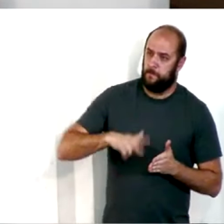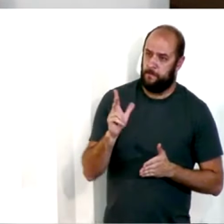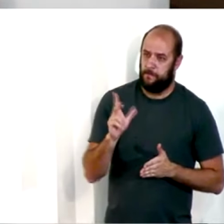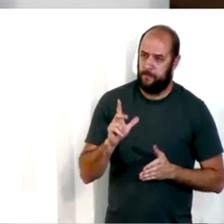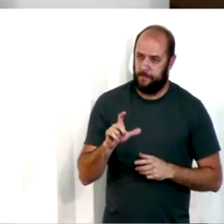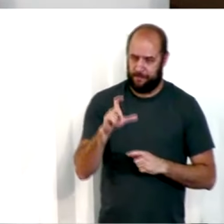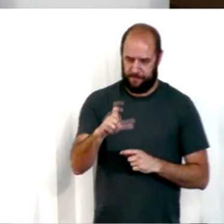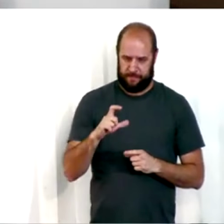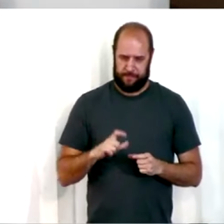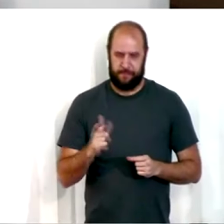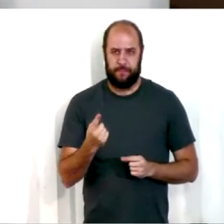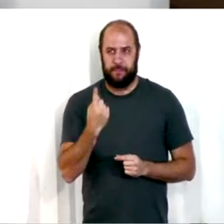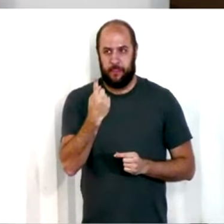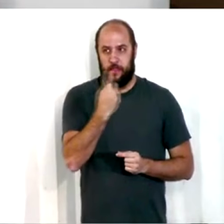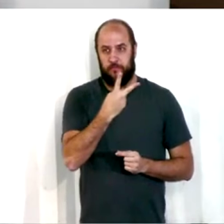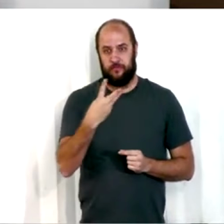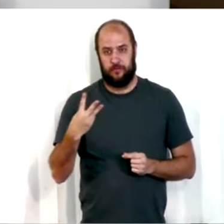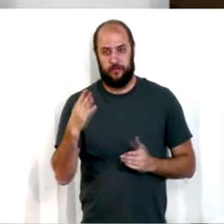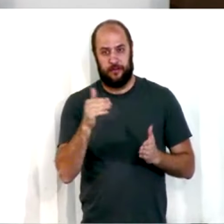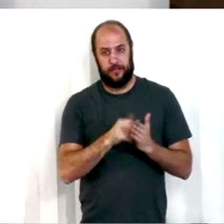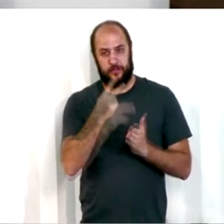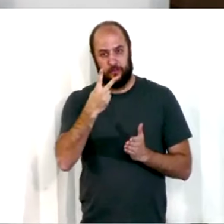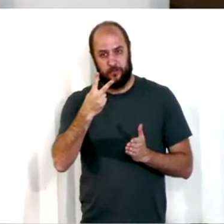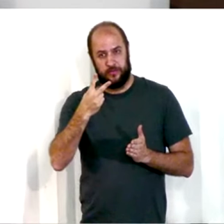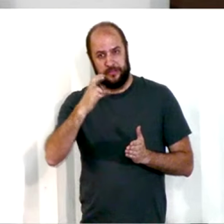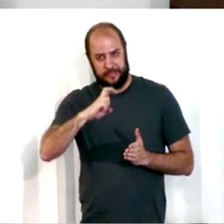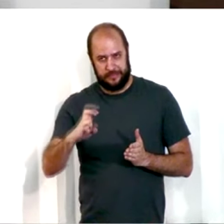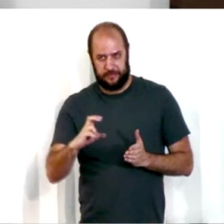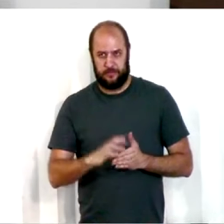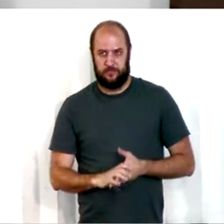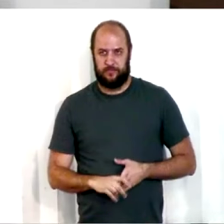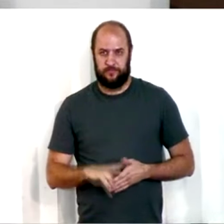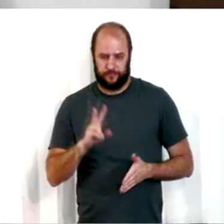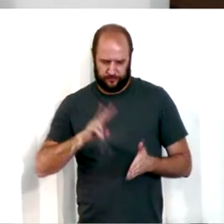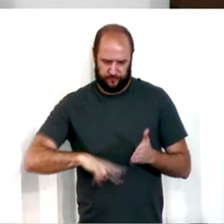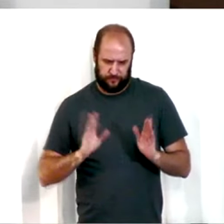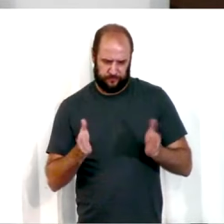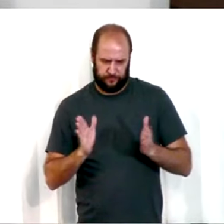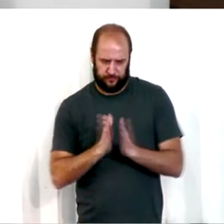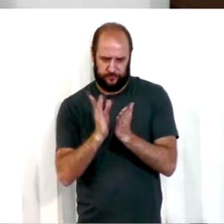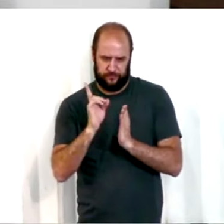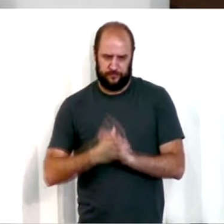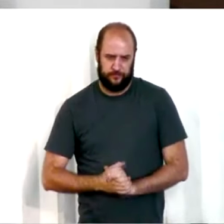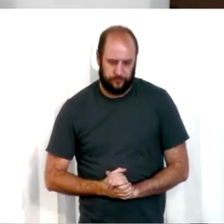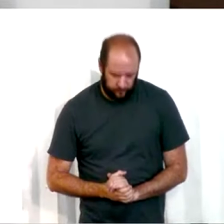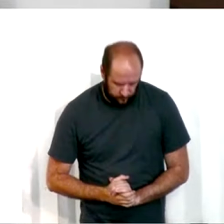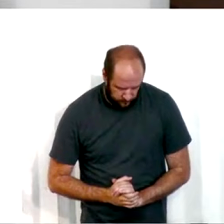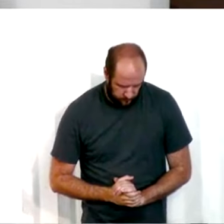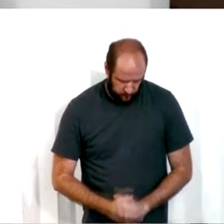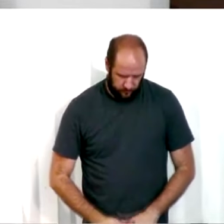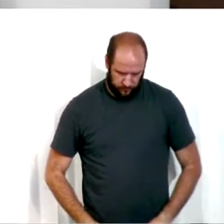literária, 1:24 a 2:5. Farei a leitura da palavra de Deus neste momento.